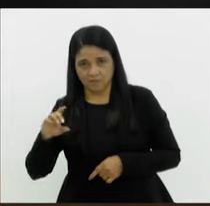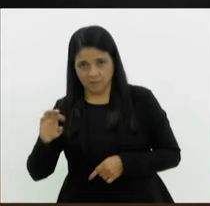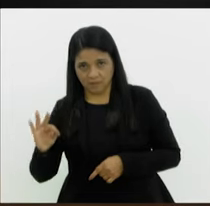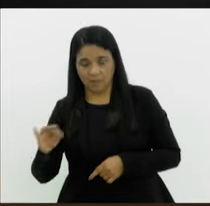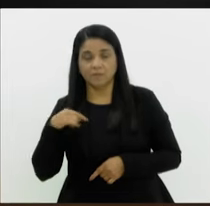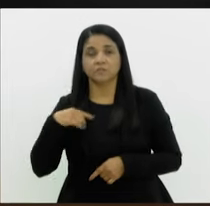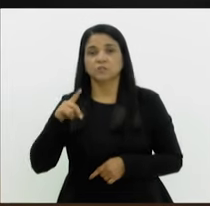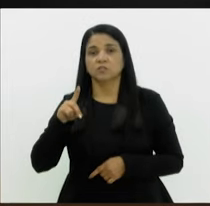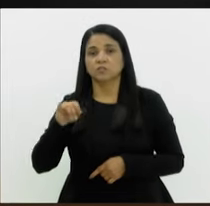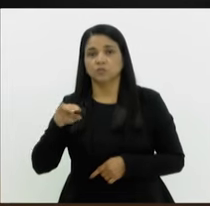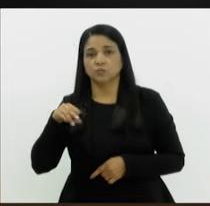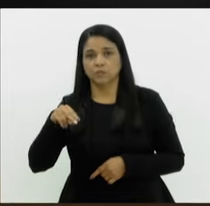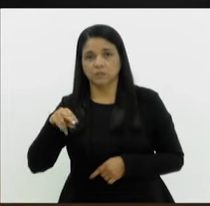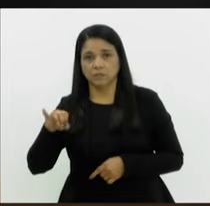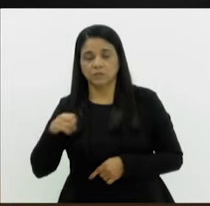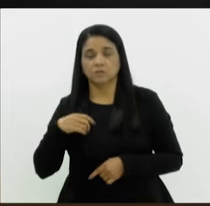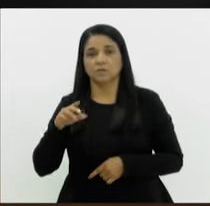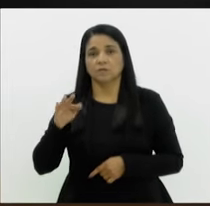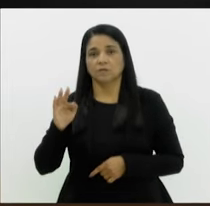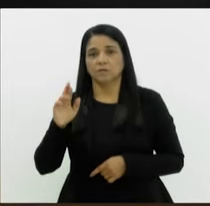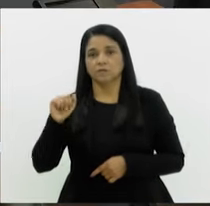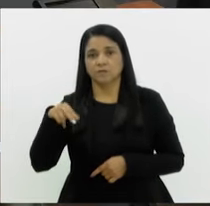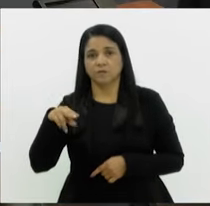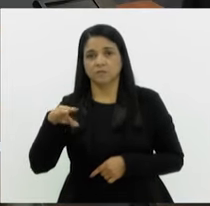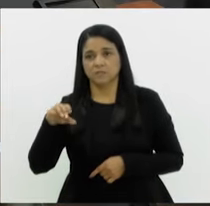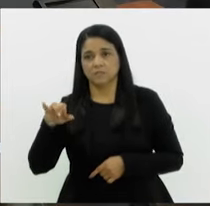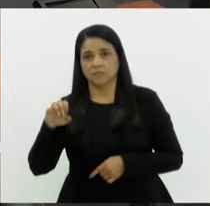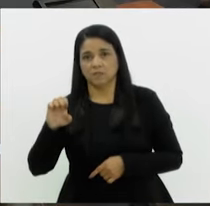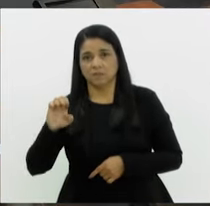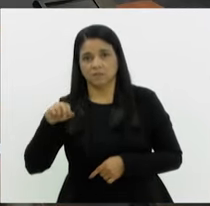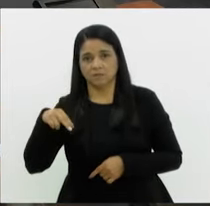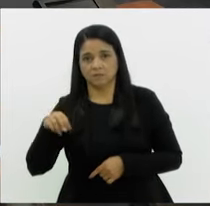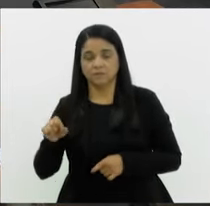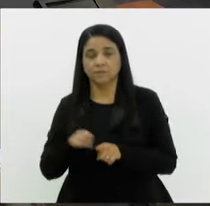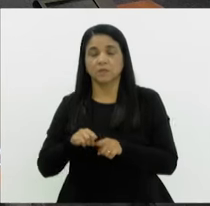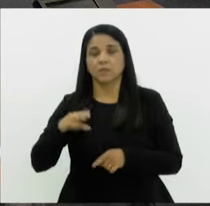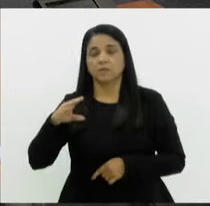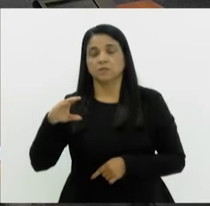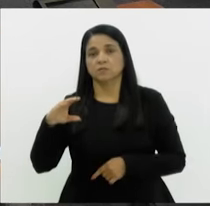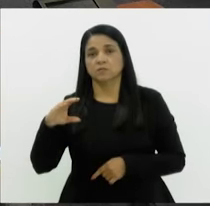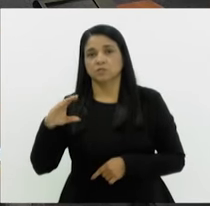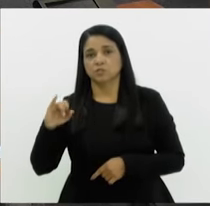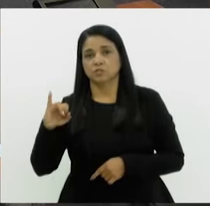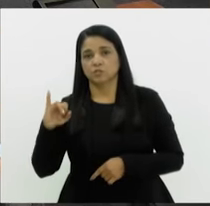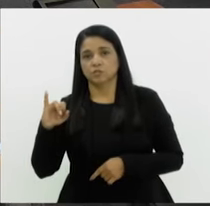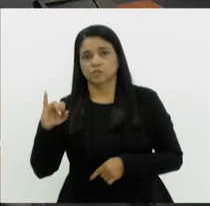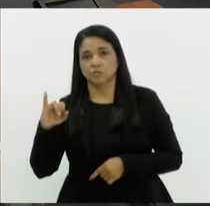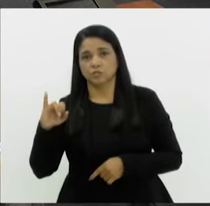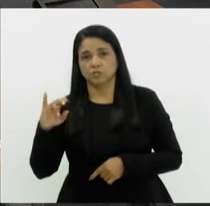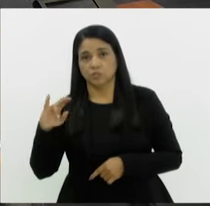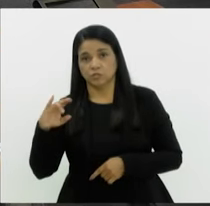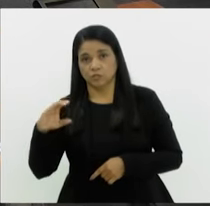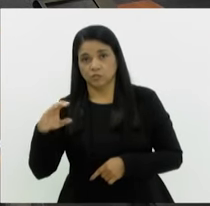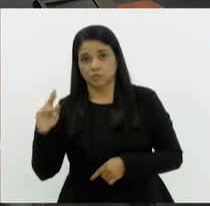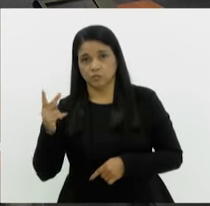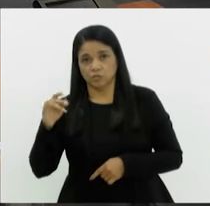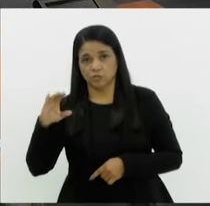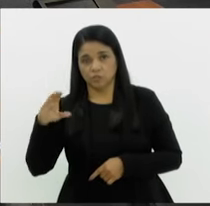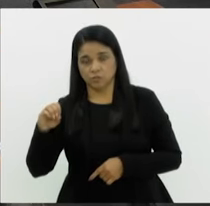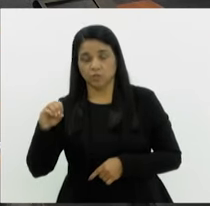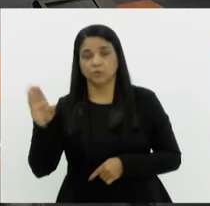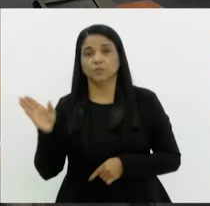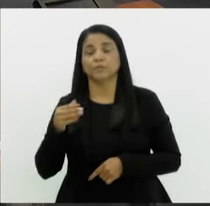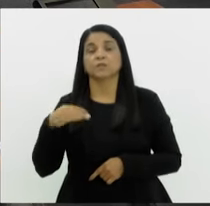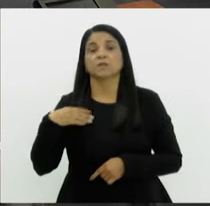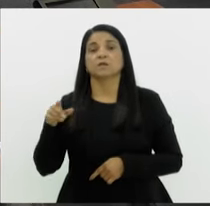Lins, Franciane Mota. Deputado Chico Machado, presidente. Deputado Chico Machado. Presidente, também. Deputado Fred Pacheco.